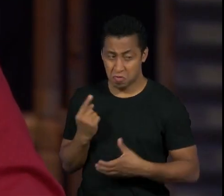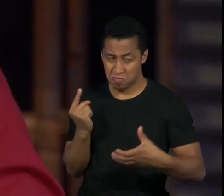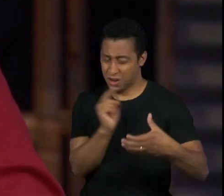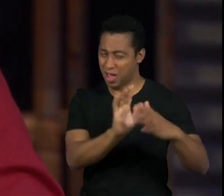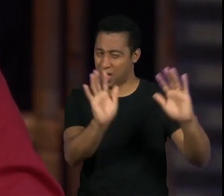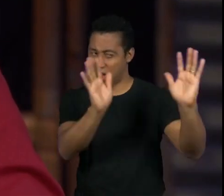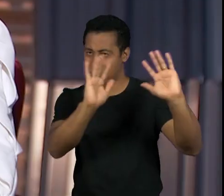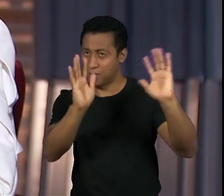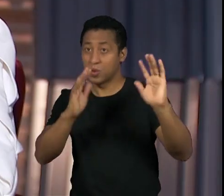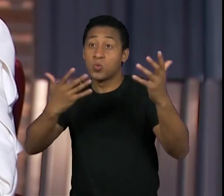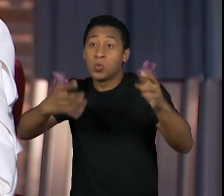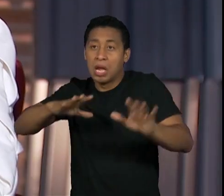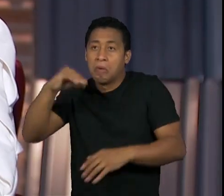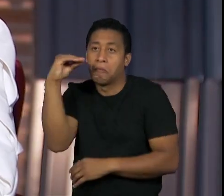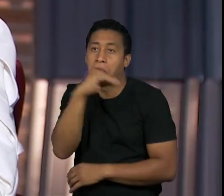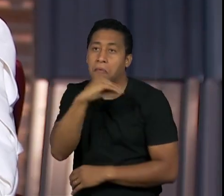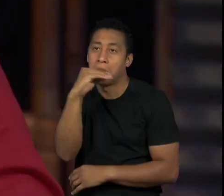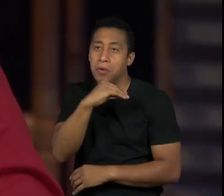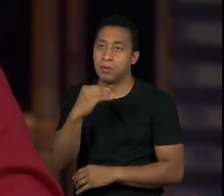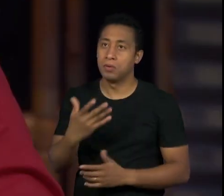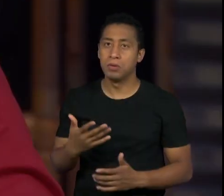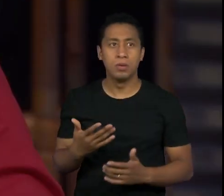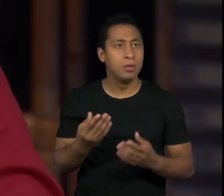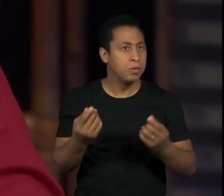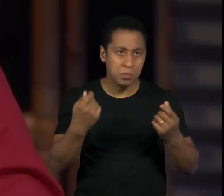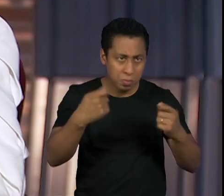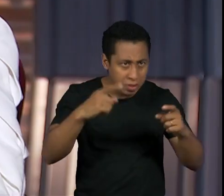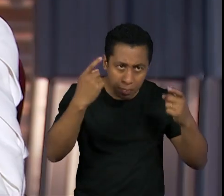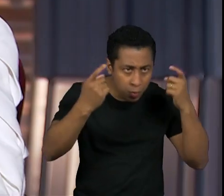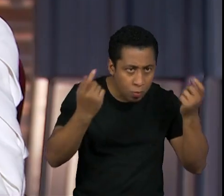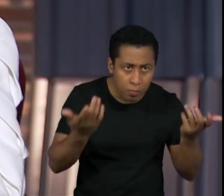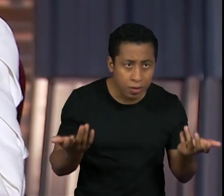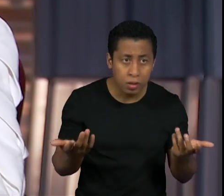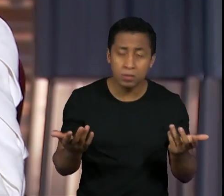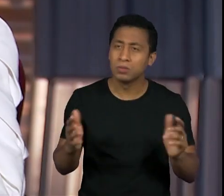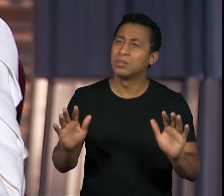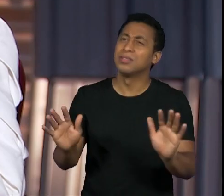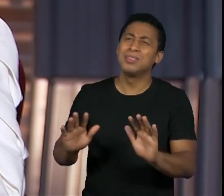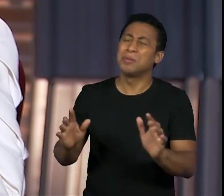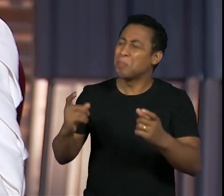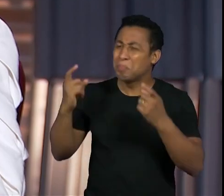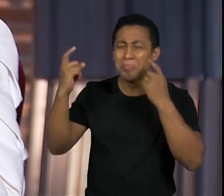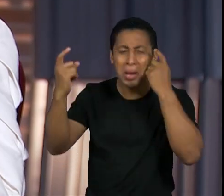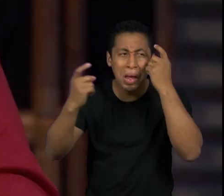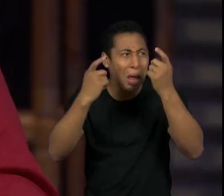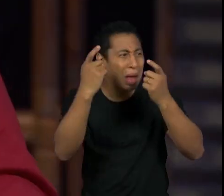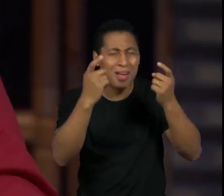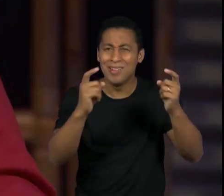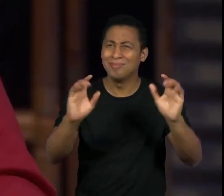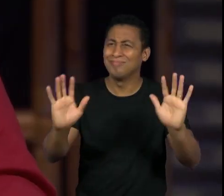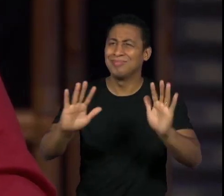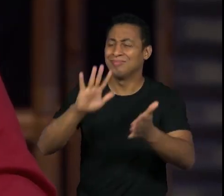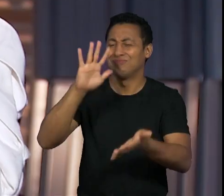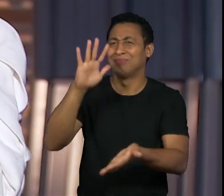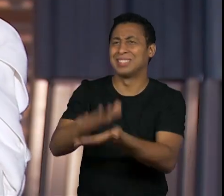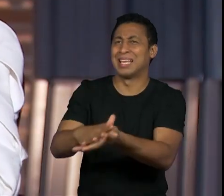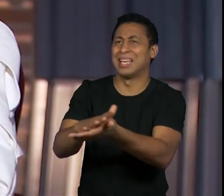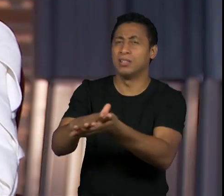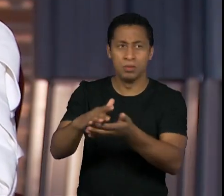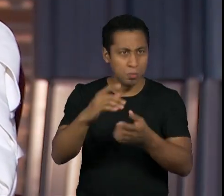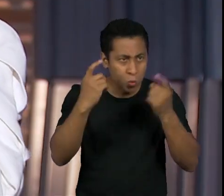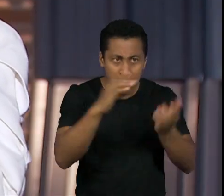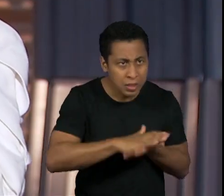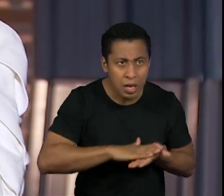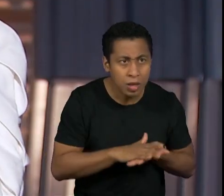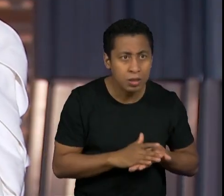Exatamente. Eita, não devemos nos preocupar com isso. Não devemos nos preocupar com nada. Com nada? Nada. Teve